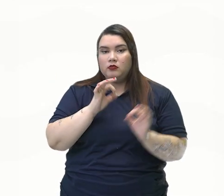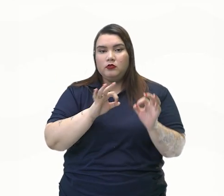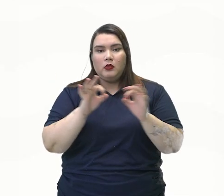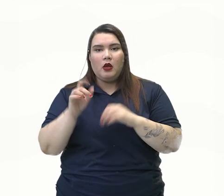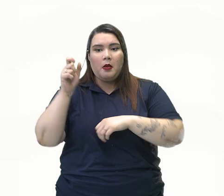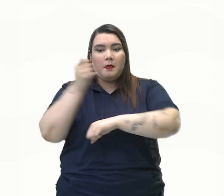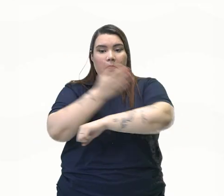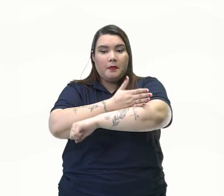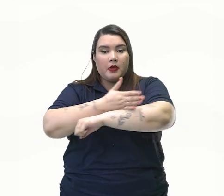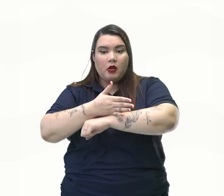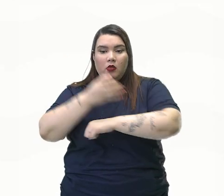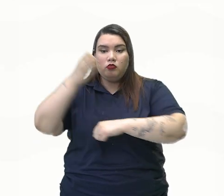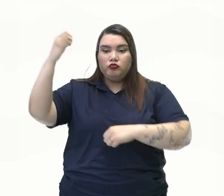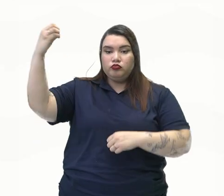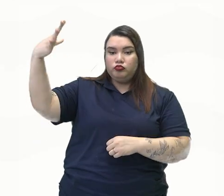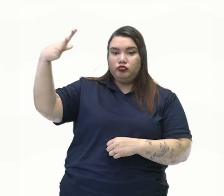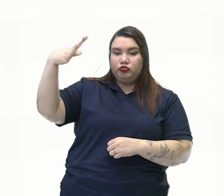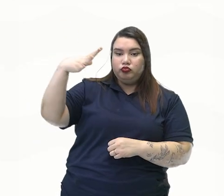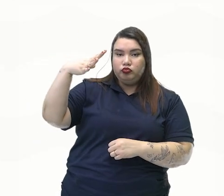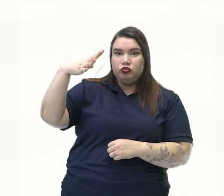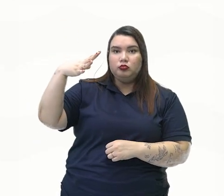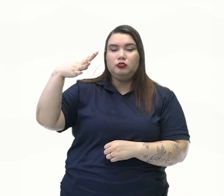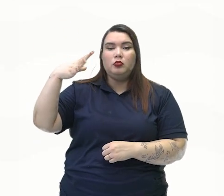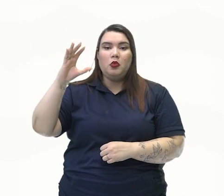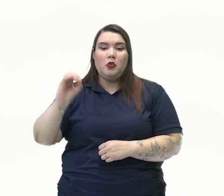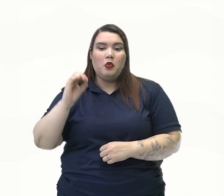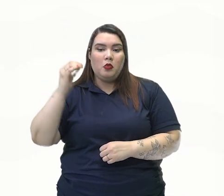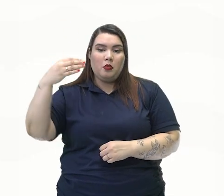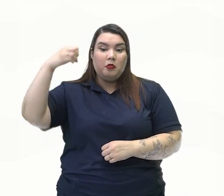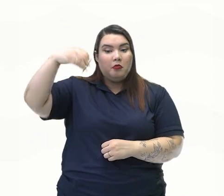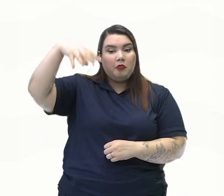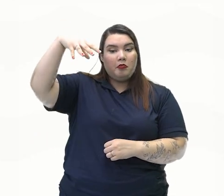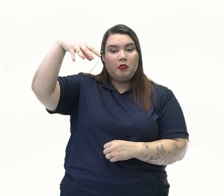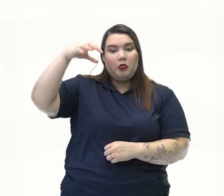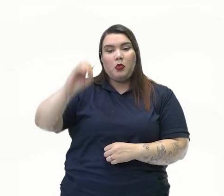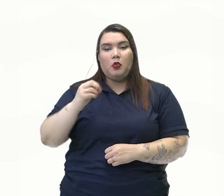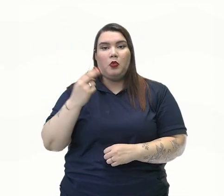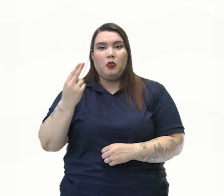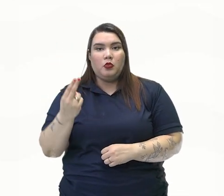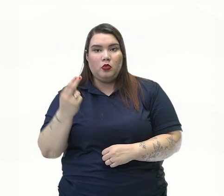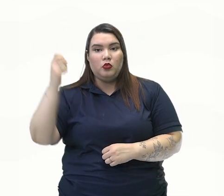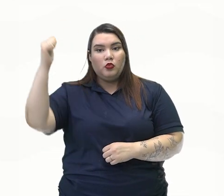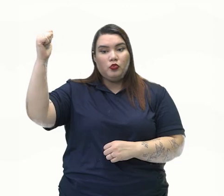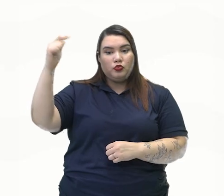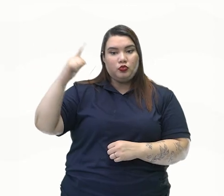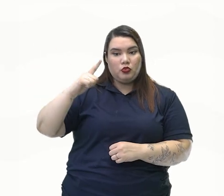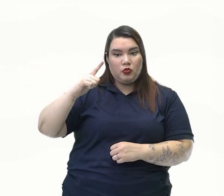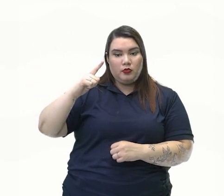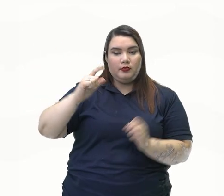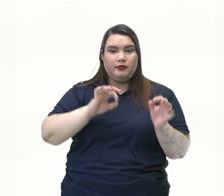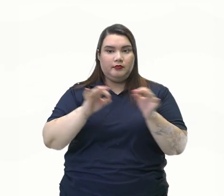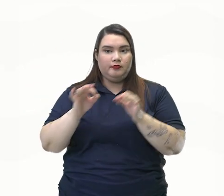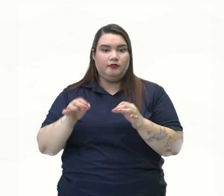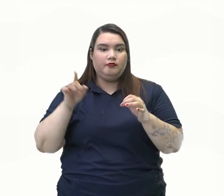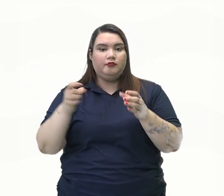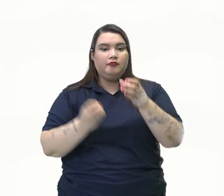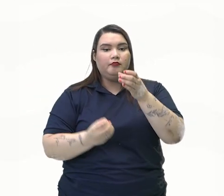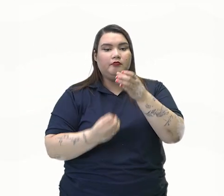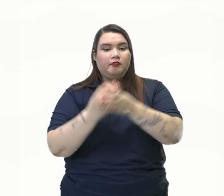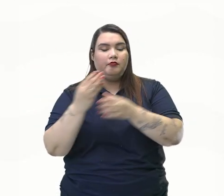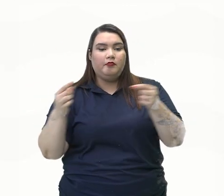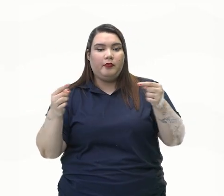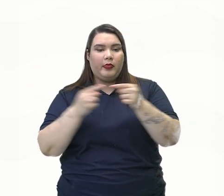e a luz branca é o quê? Ela é emitida por uma lâmpada ou mesmo pelo sol.